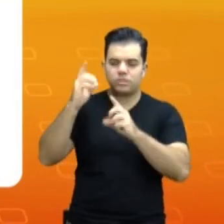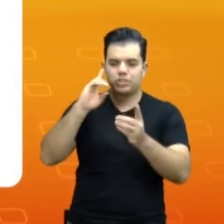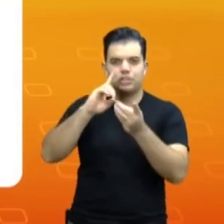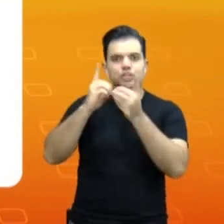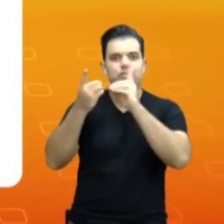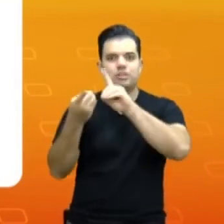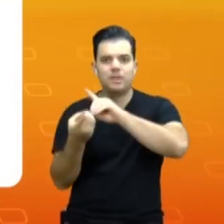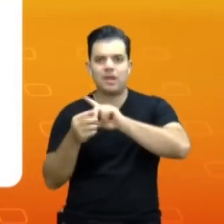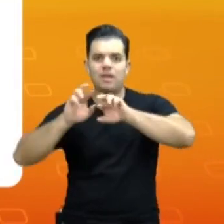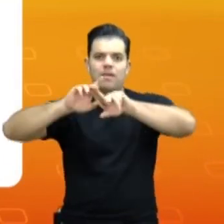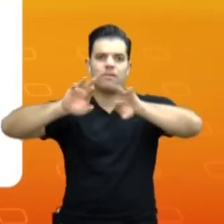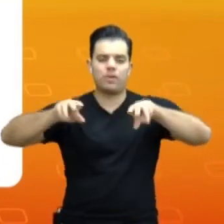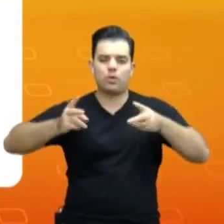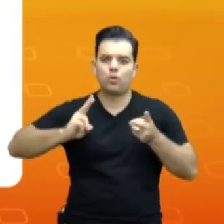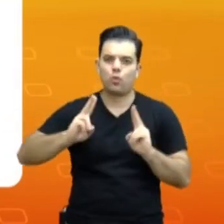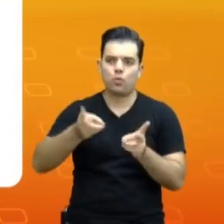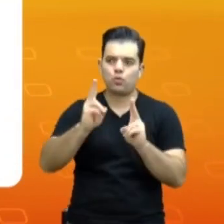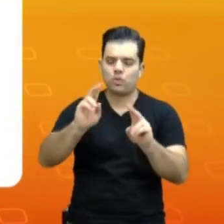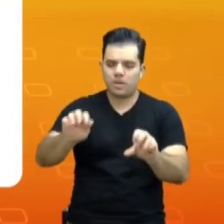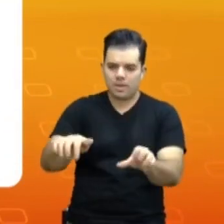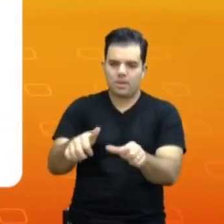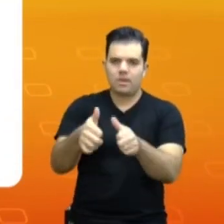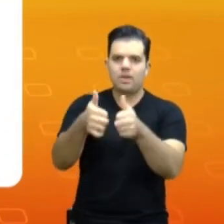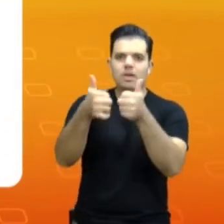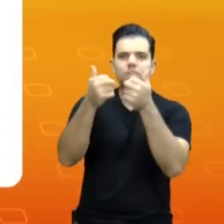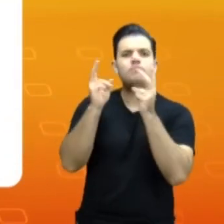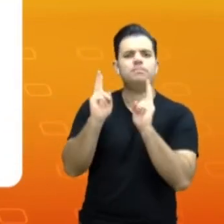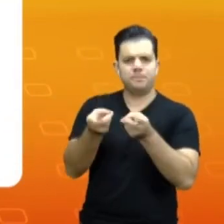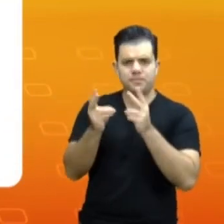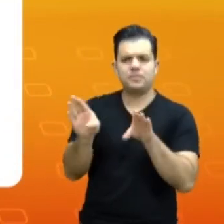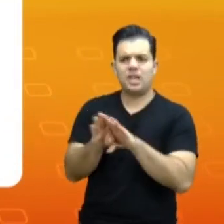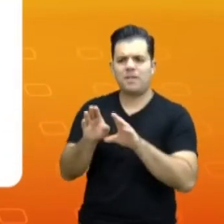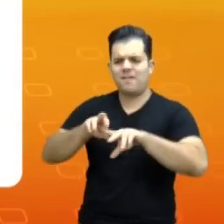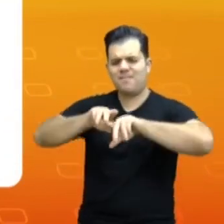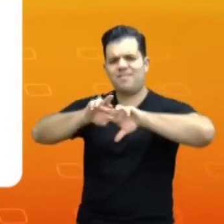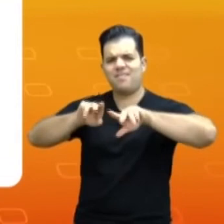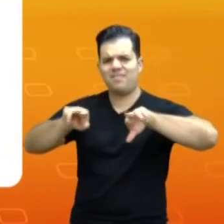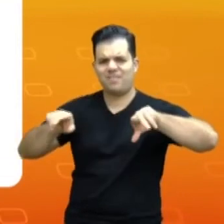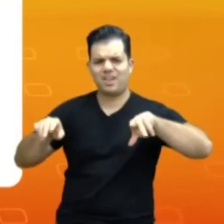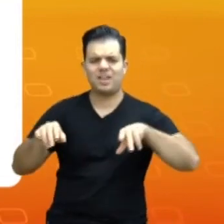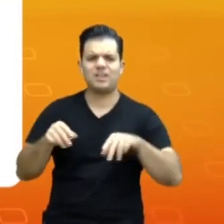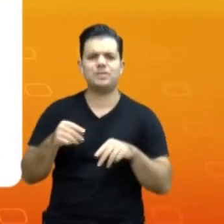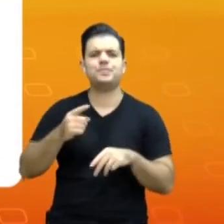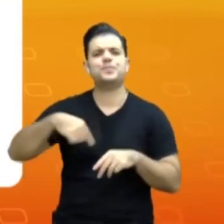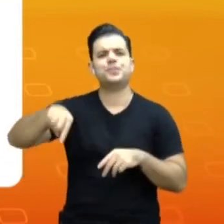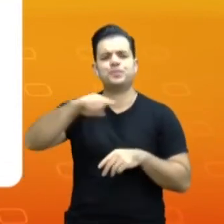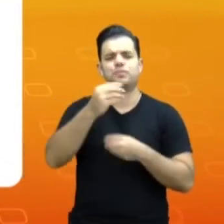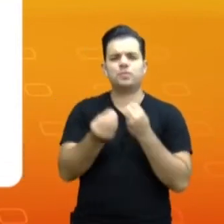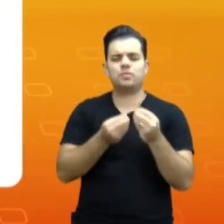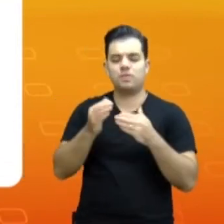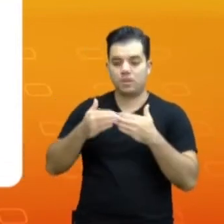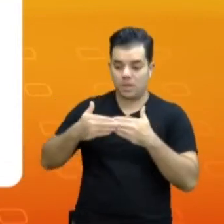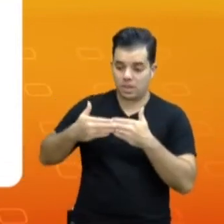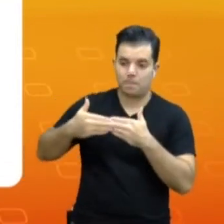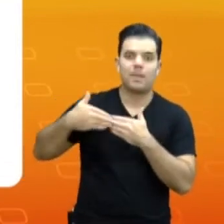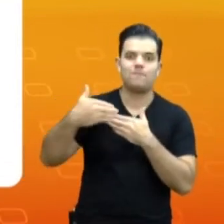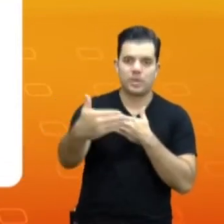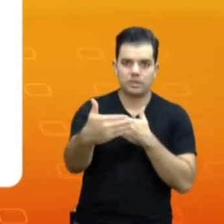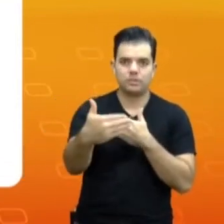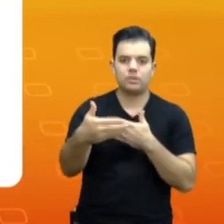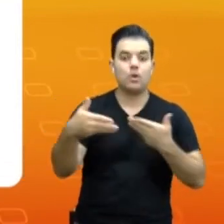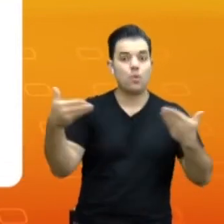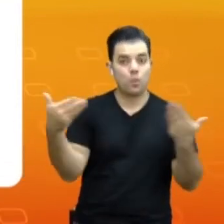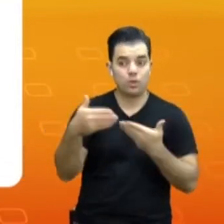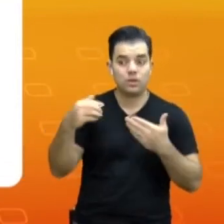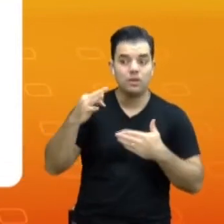vai continuar para ser aprimorada mesmo dentro desses processos. Daqui para frente, hoje, durante a Copa